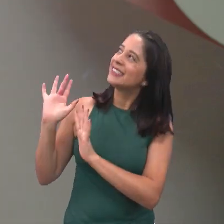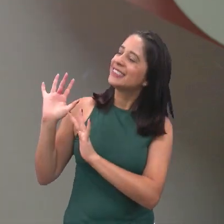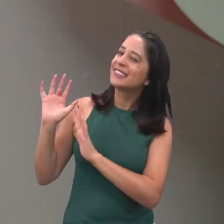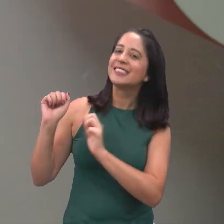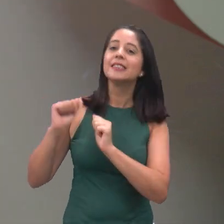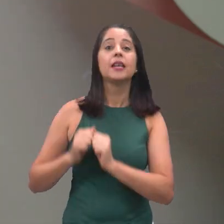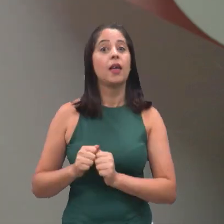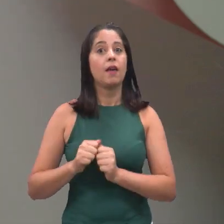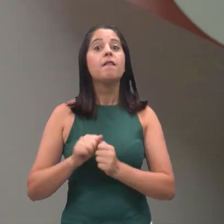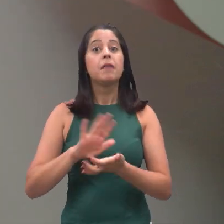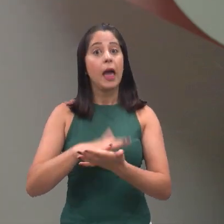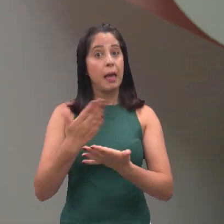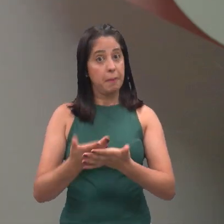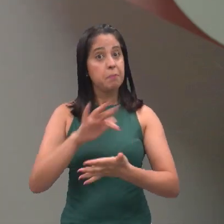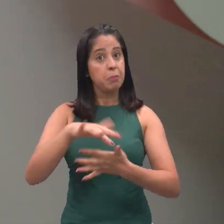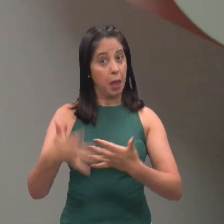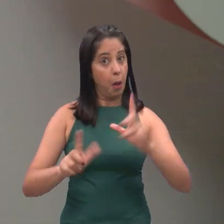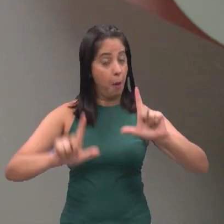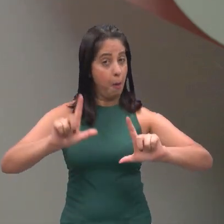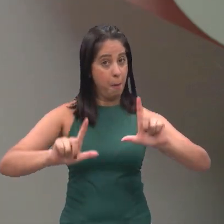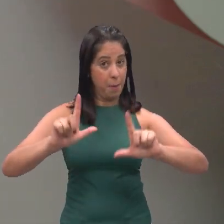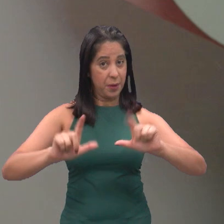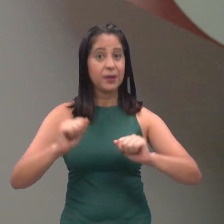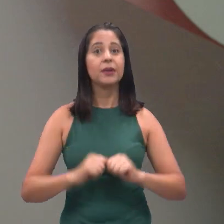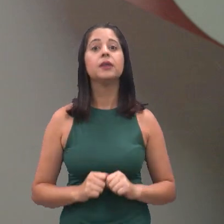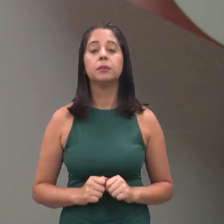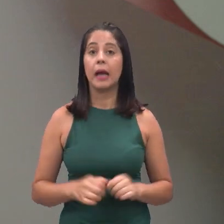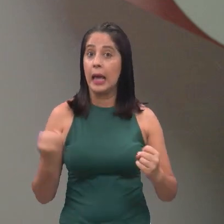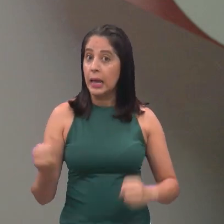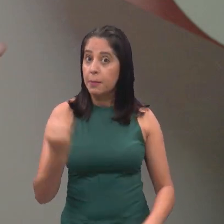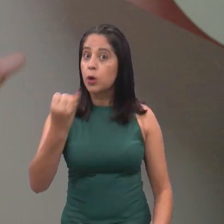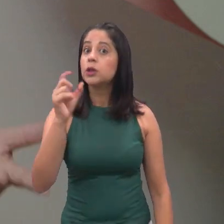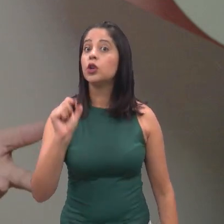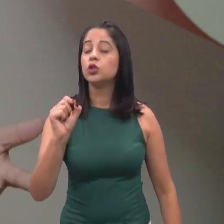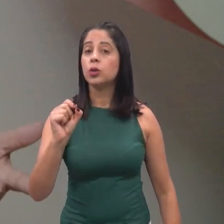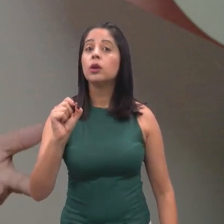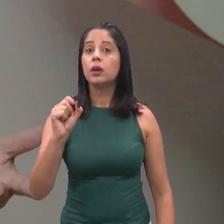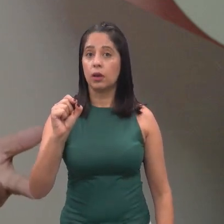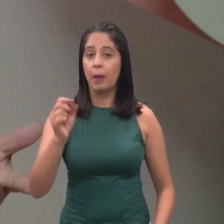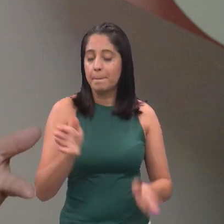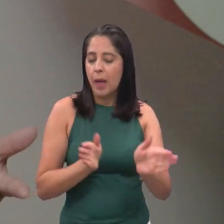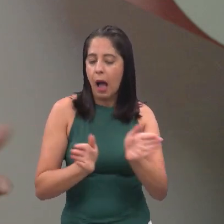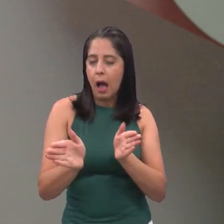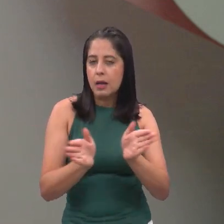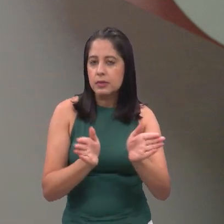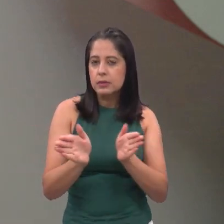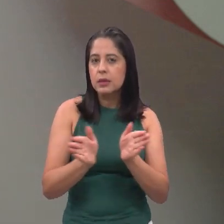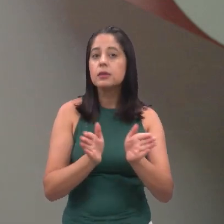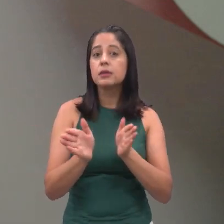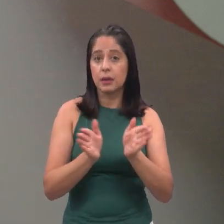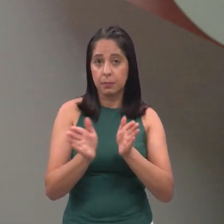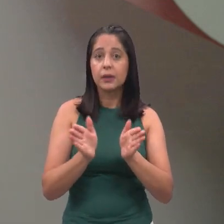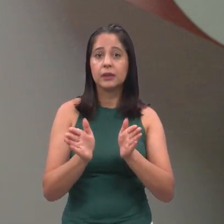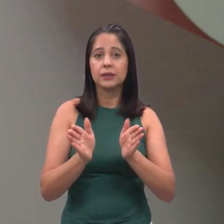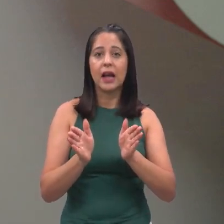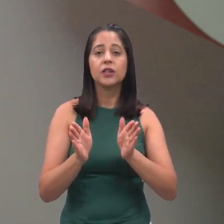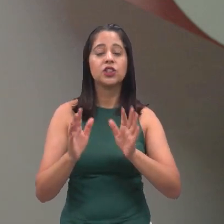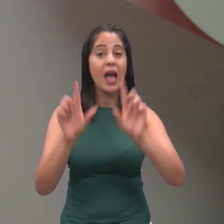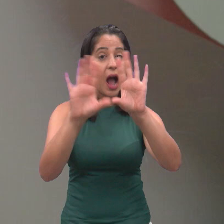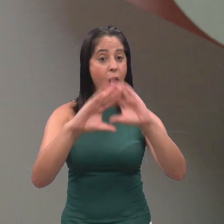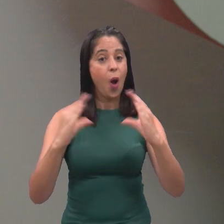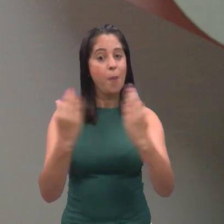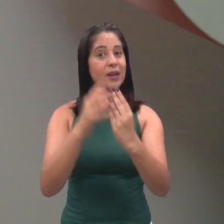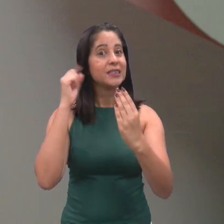a tradução de mais esse programa. É importante falar que por meio dessa acessibilidade, toda a comunidade